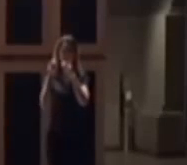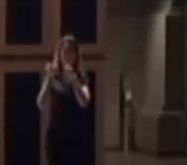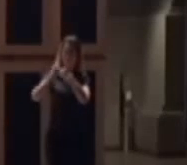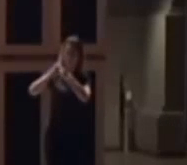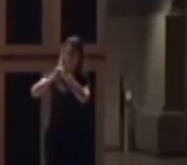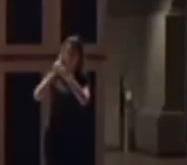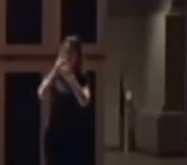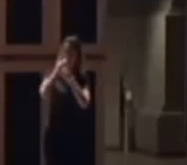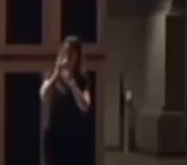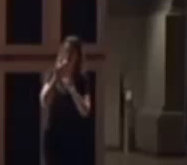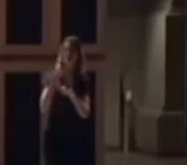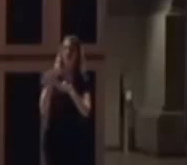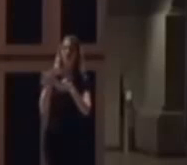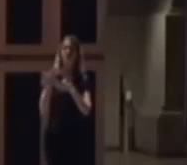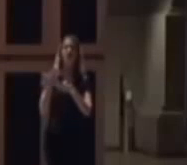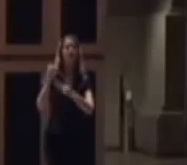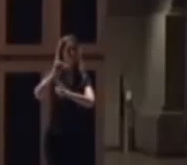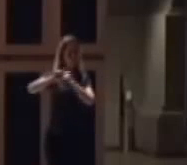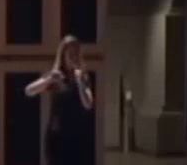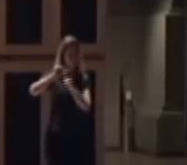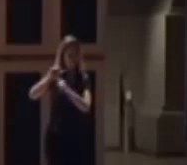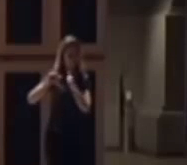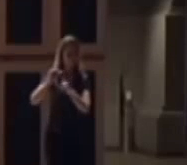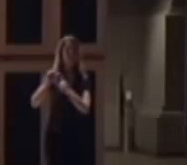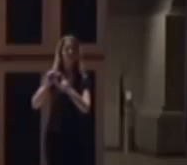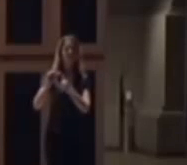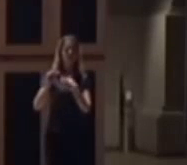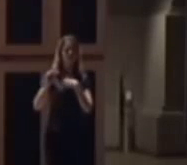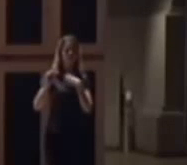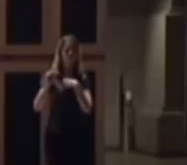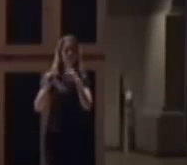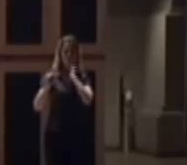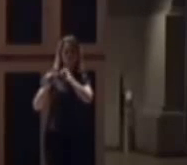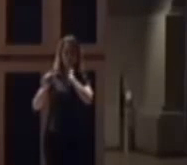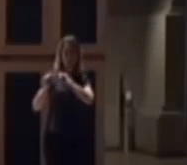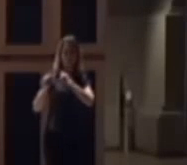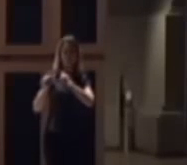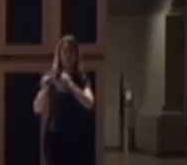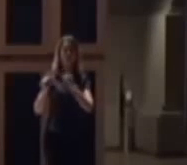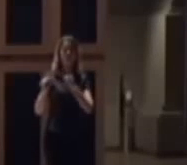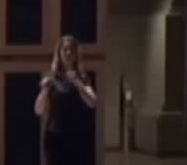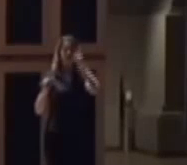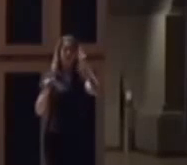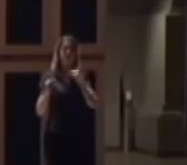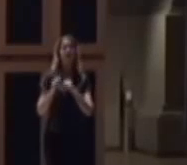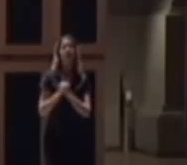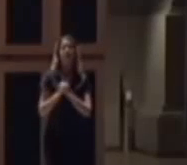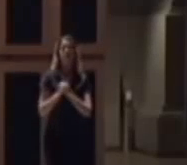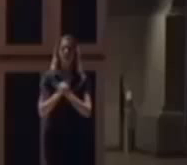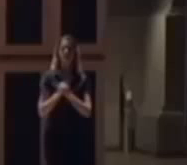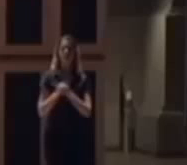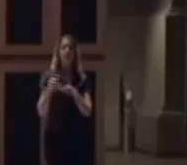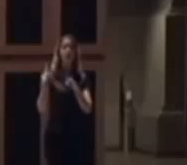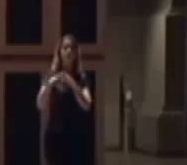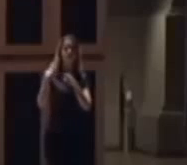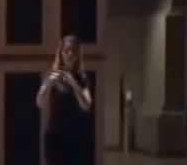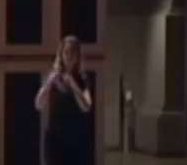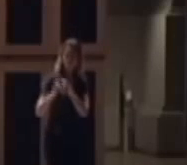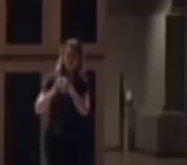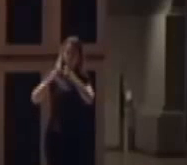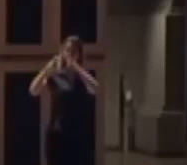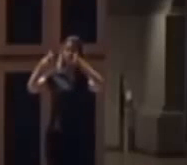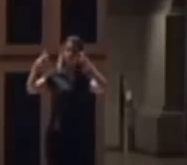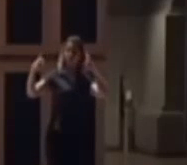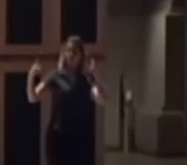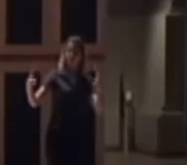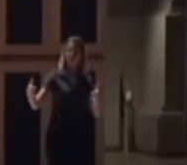vai alterar muito a rotina de Minas Gerais e de Belo Horizonte, porque amplia a possibilidade da